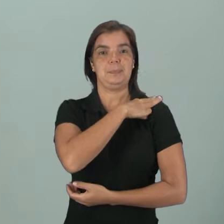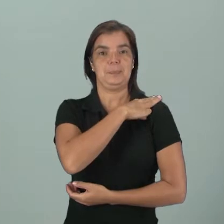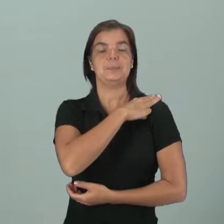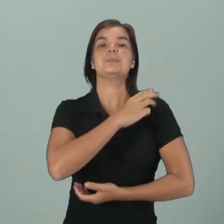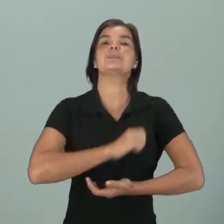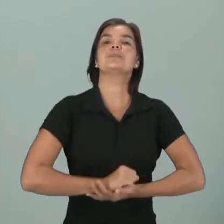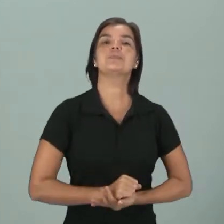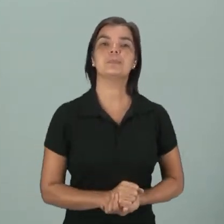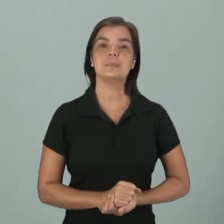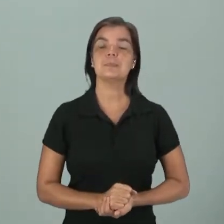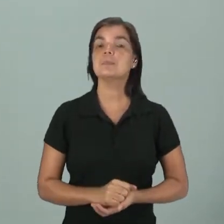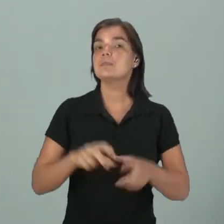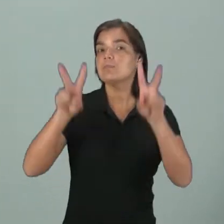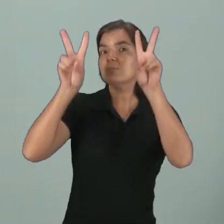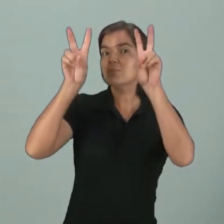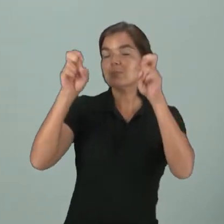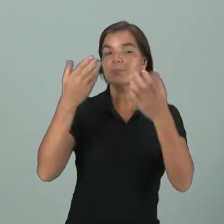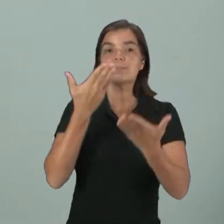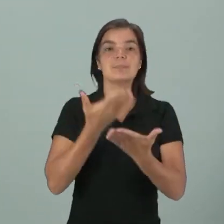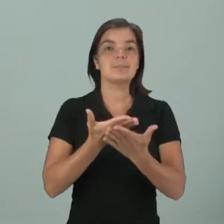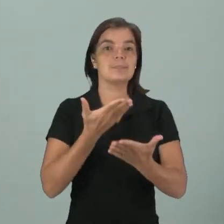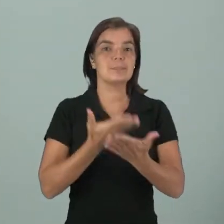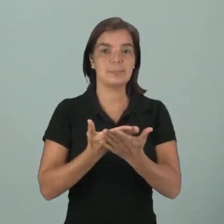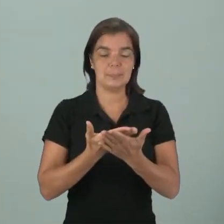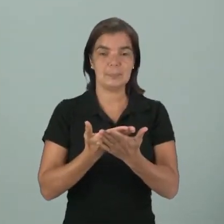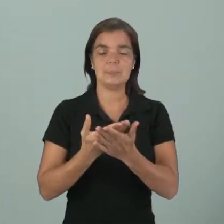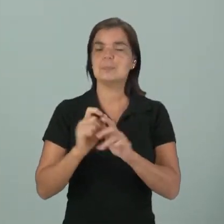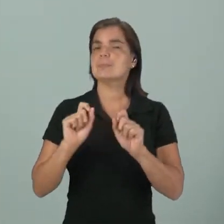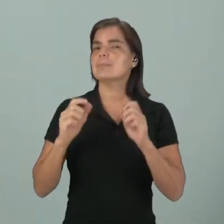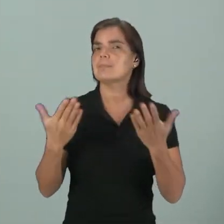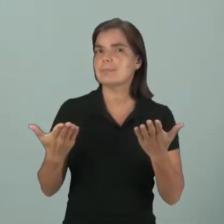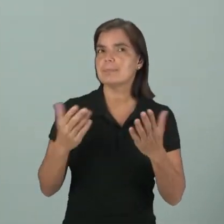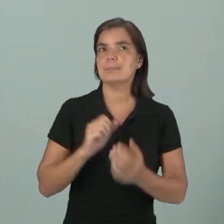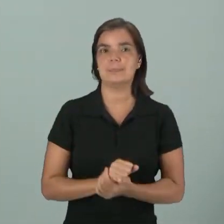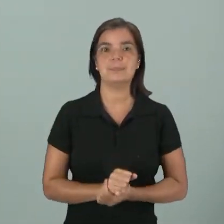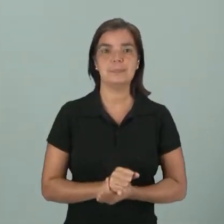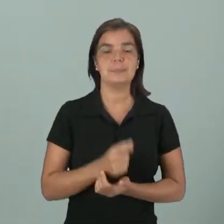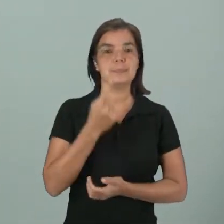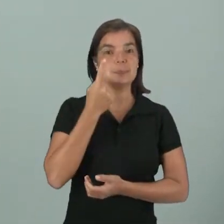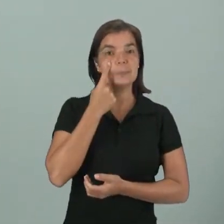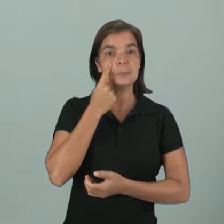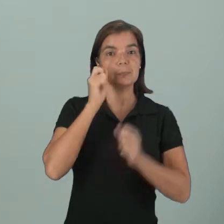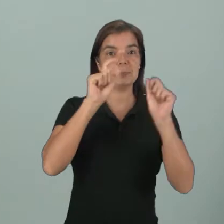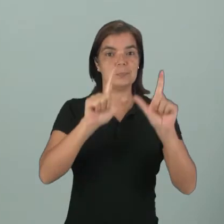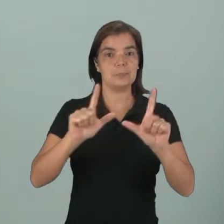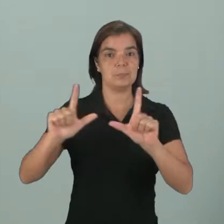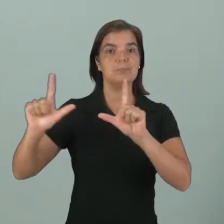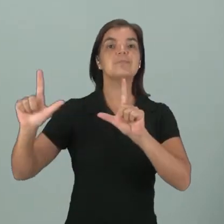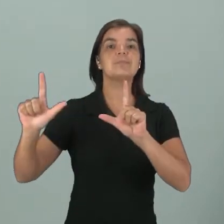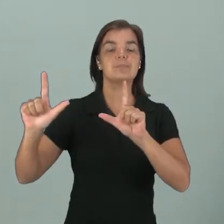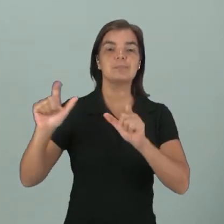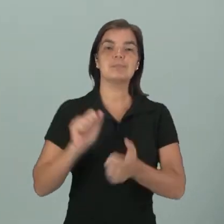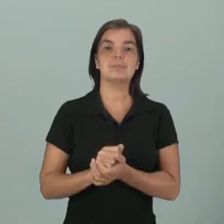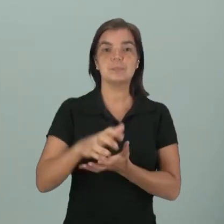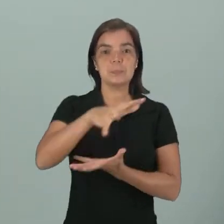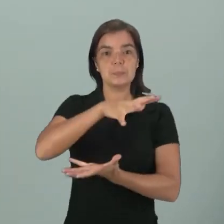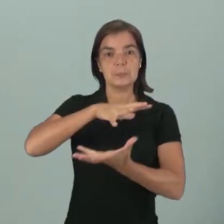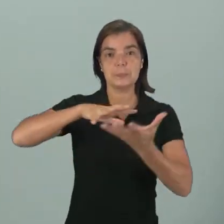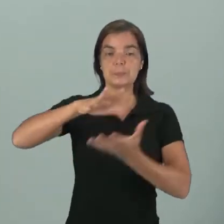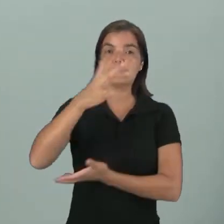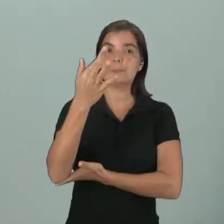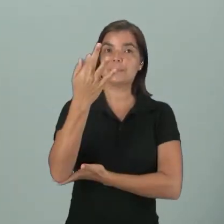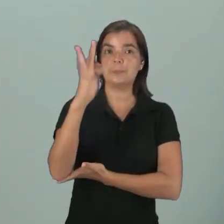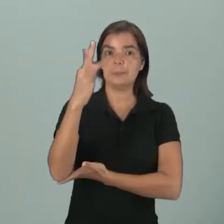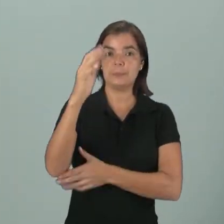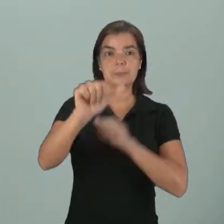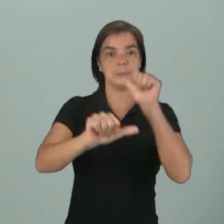ensino médio. E o tema da nossa videoaula é Visualizem em tela Revolução